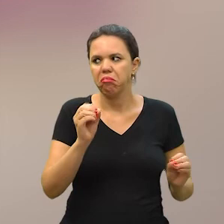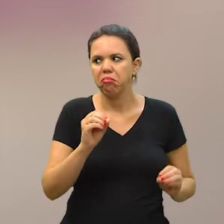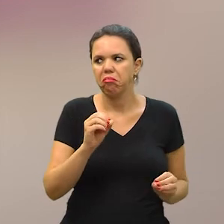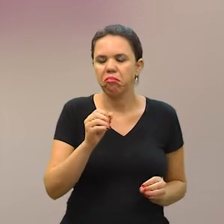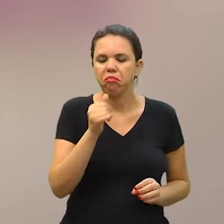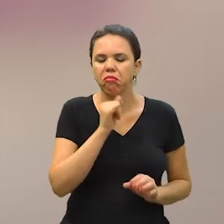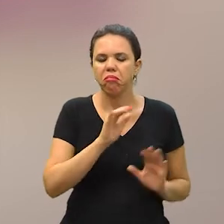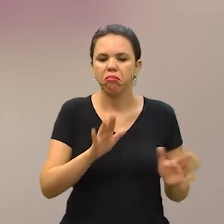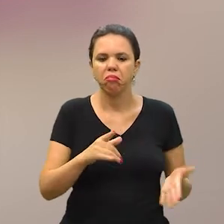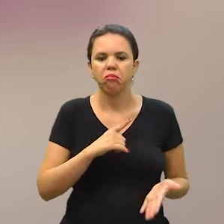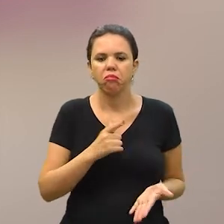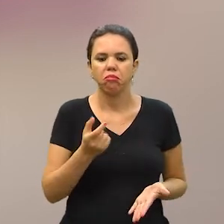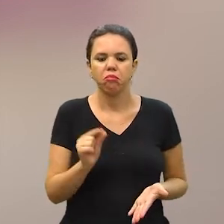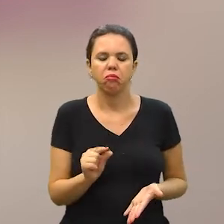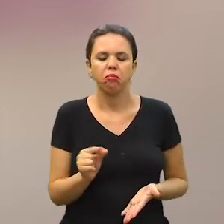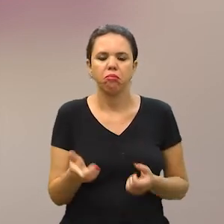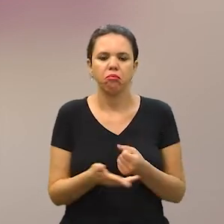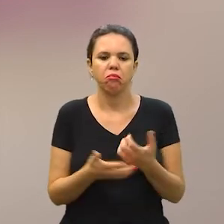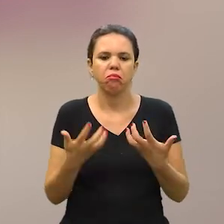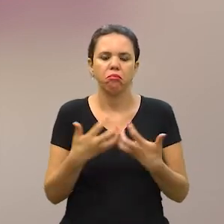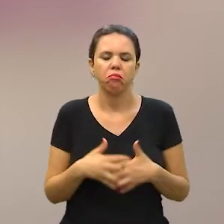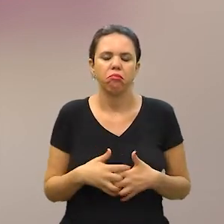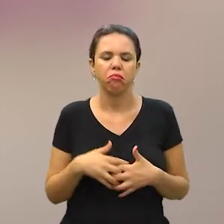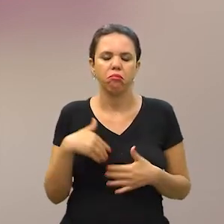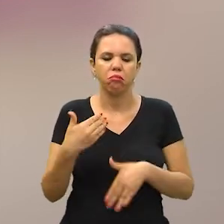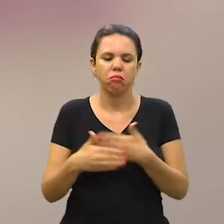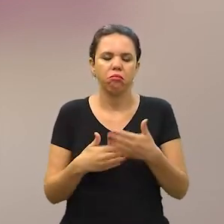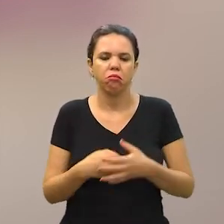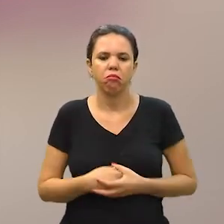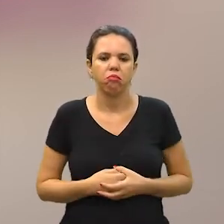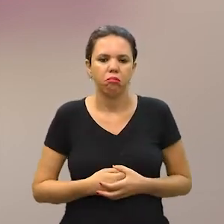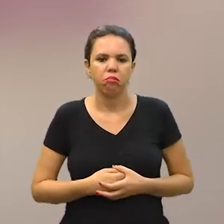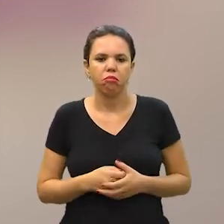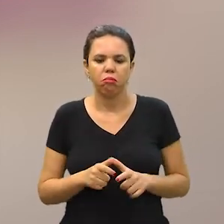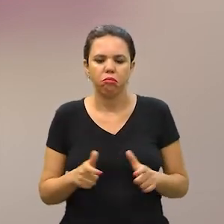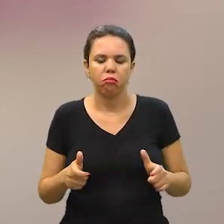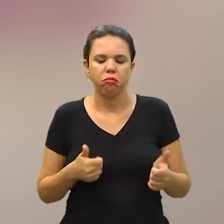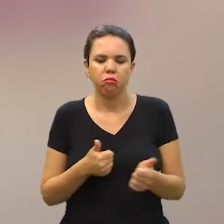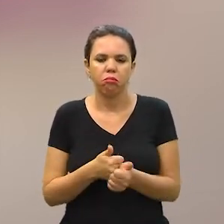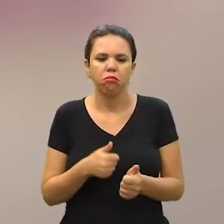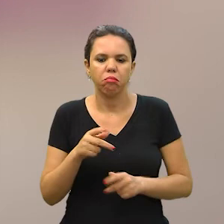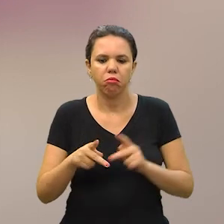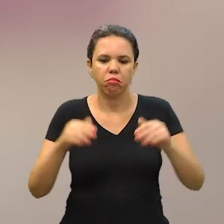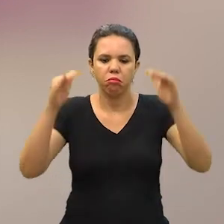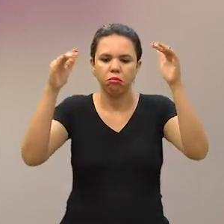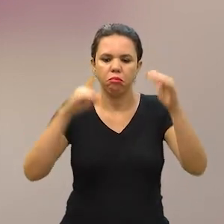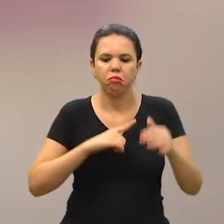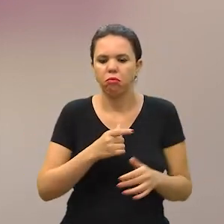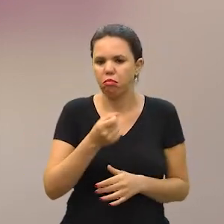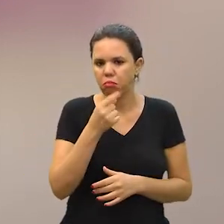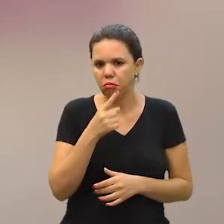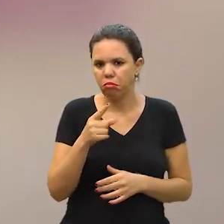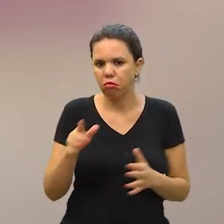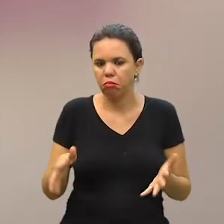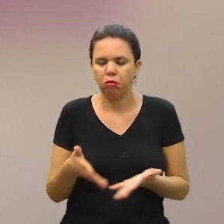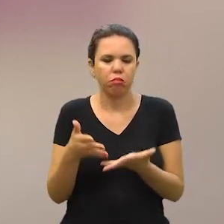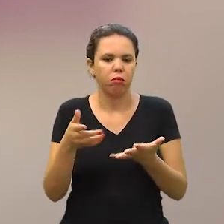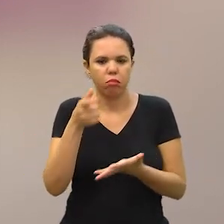não tem, né? Ele tem pouco efeito, digamos assim, prolongado, né? Então, assim, o adulto, por exemplo, ele tomou o